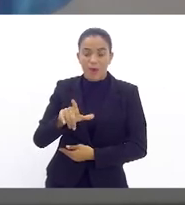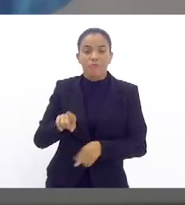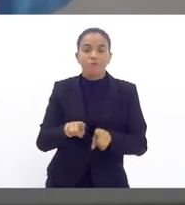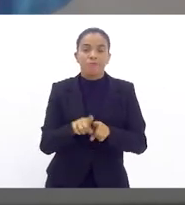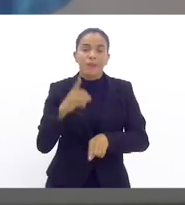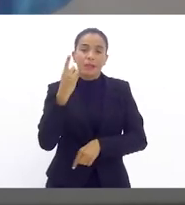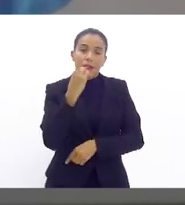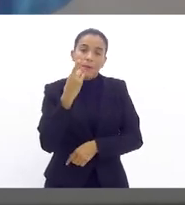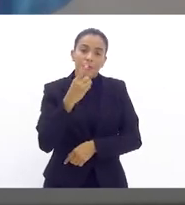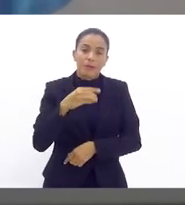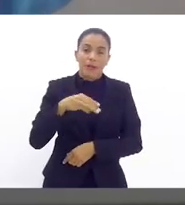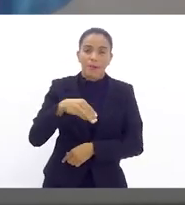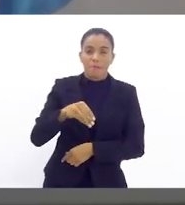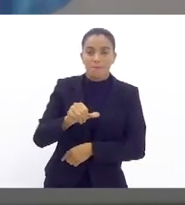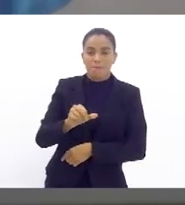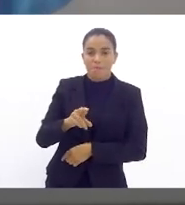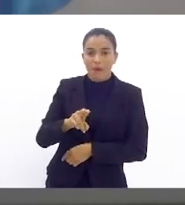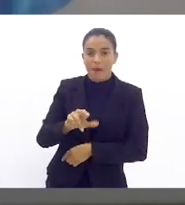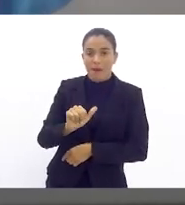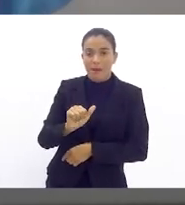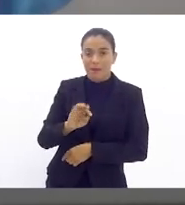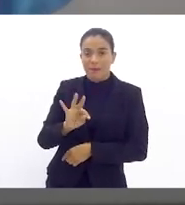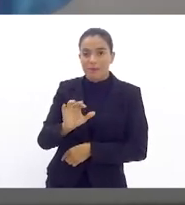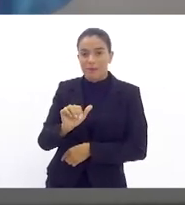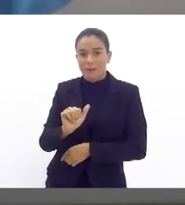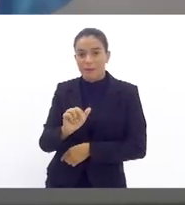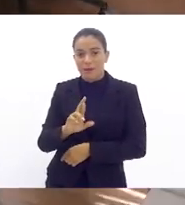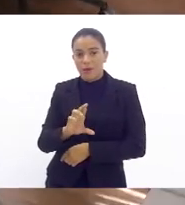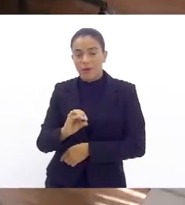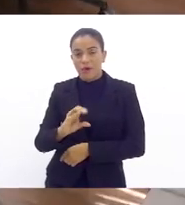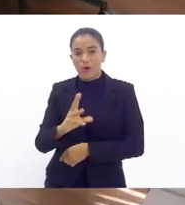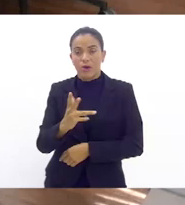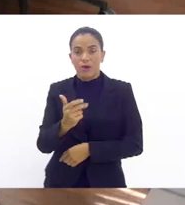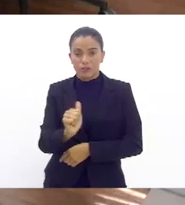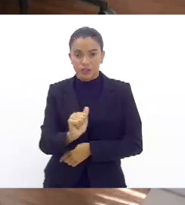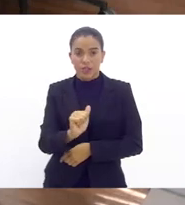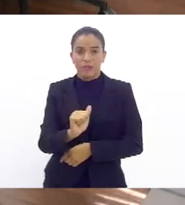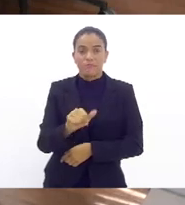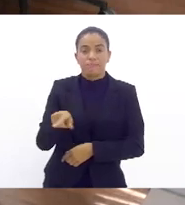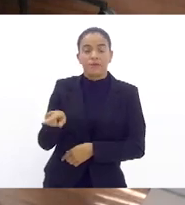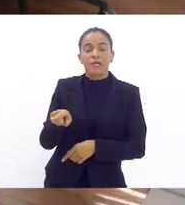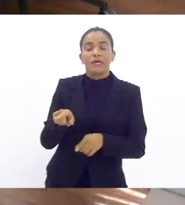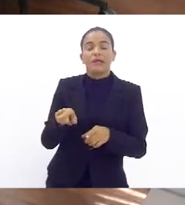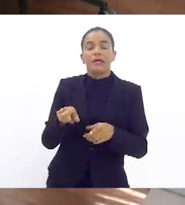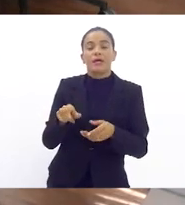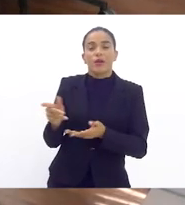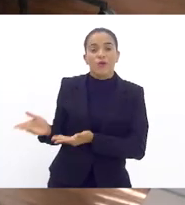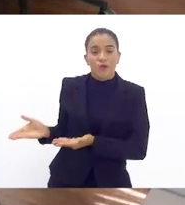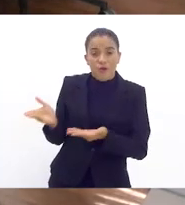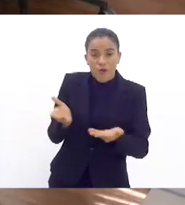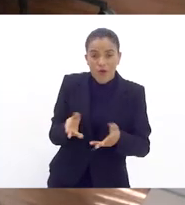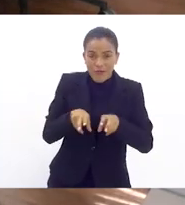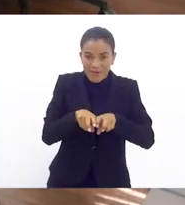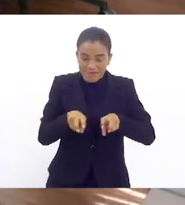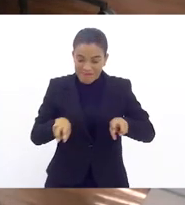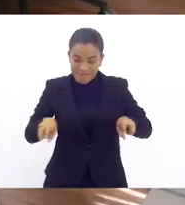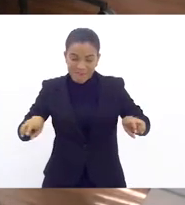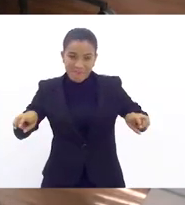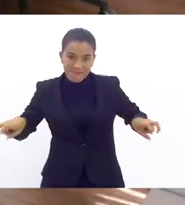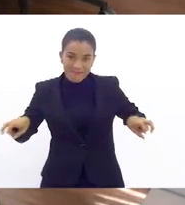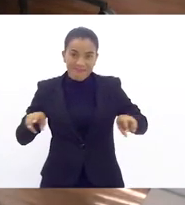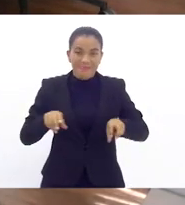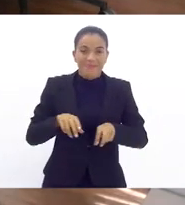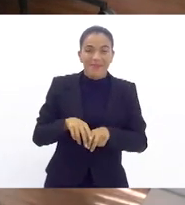Rocha, deputado Otônio de Paula Pai, e convidar para compor a mesa, junto com a gente, professor Gandhi